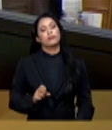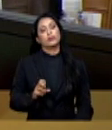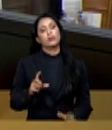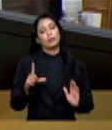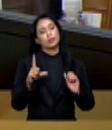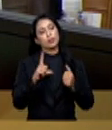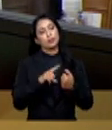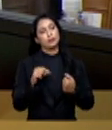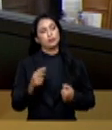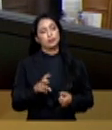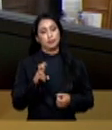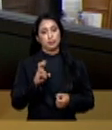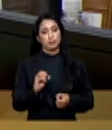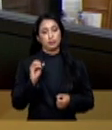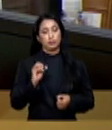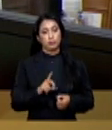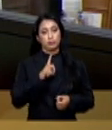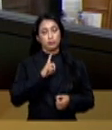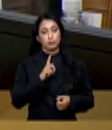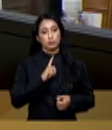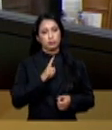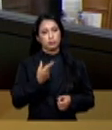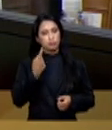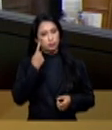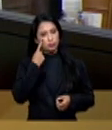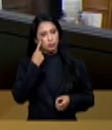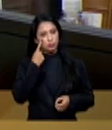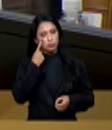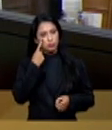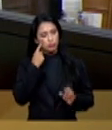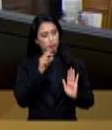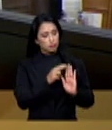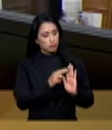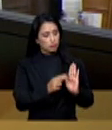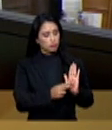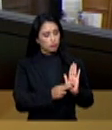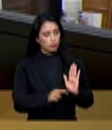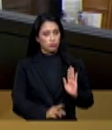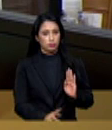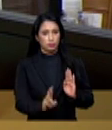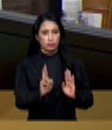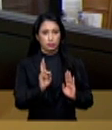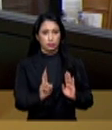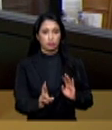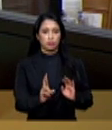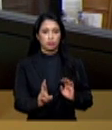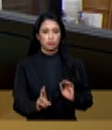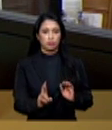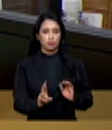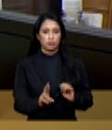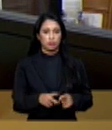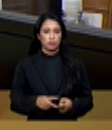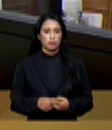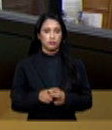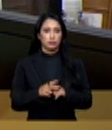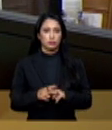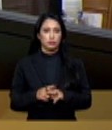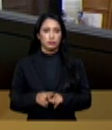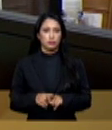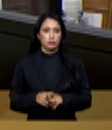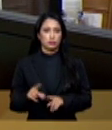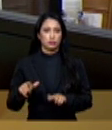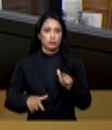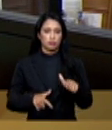50 que impõe aos ânsia das normas de referência para a regulação da